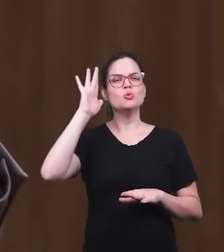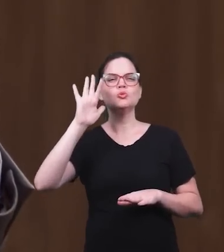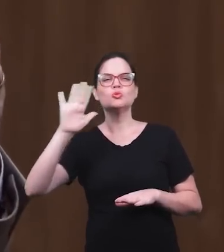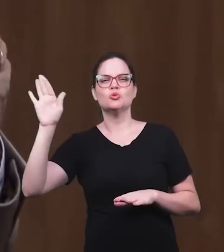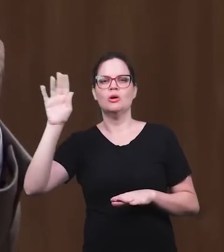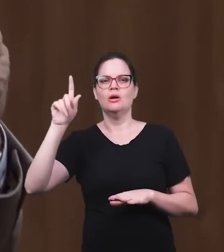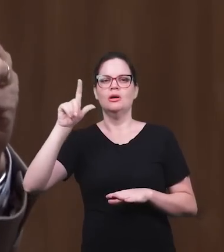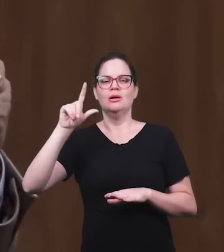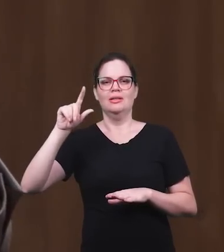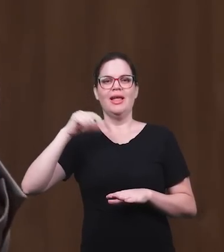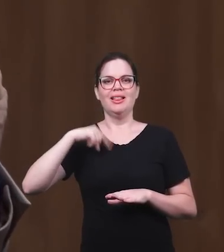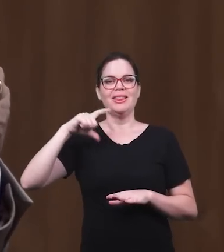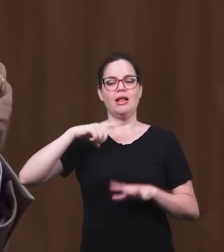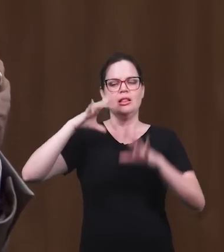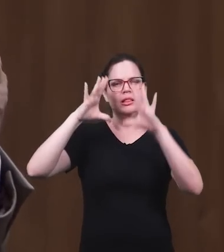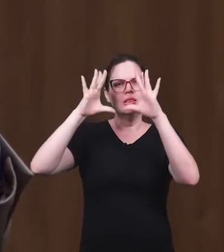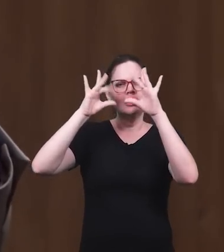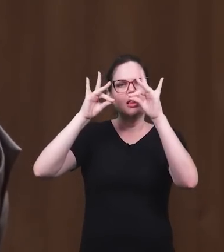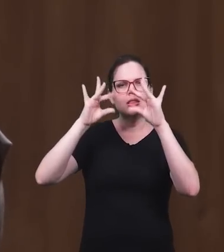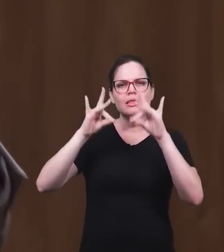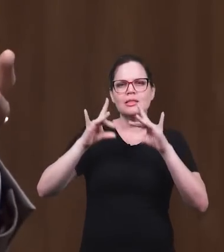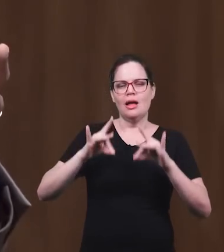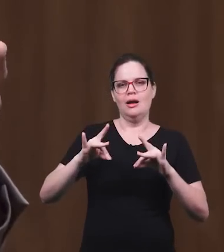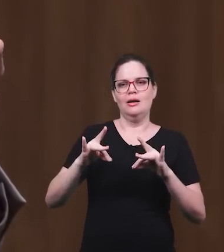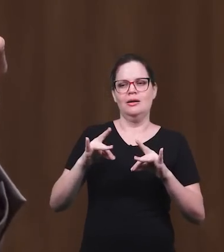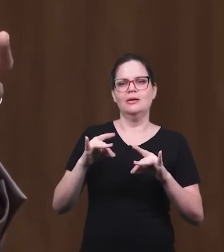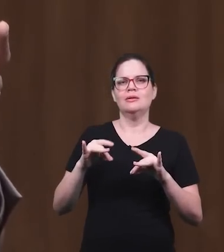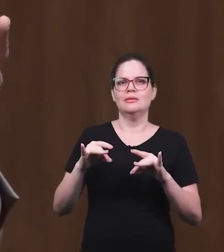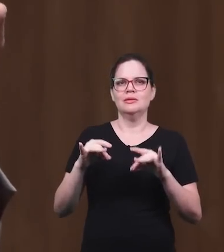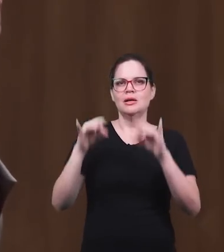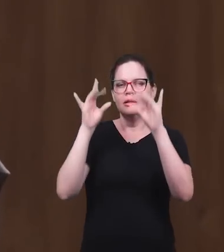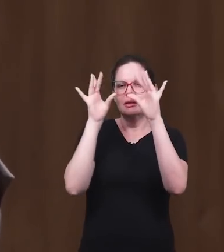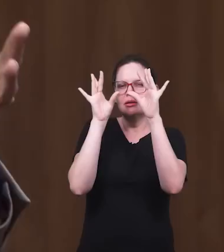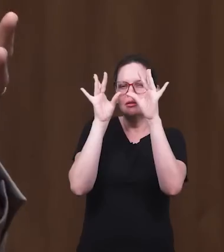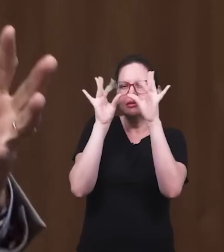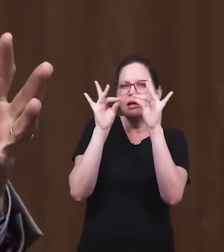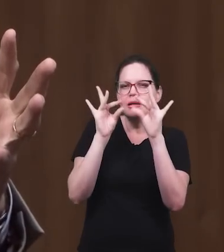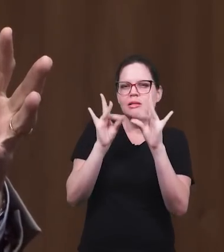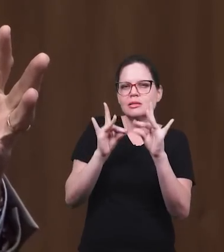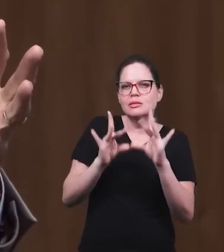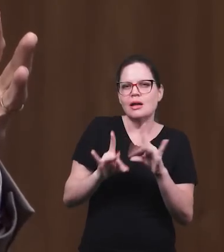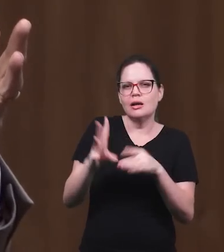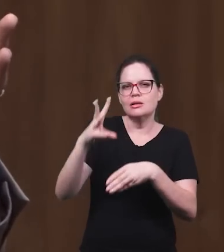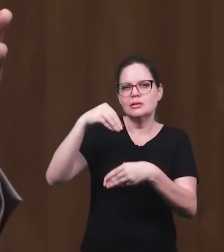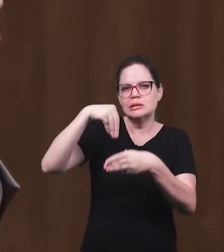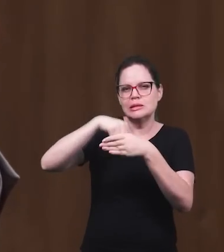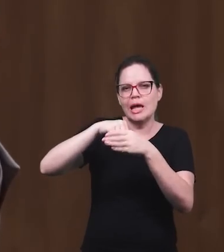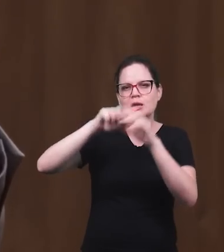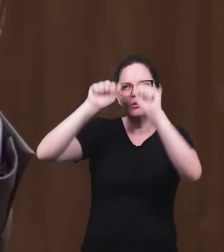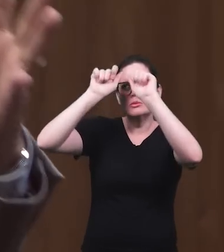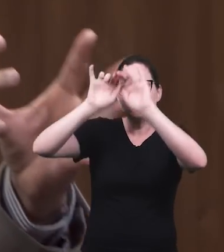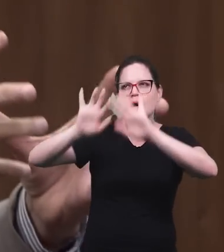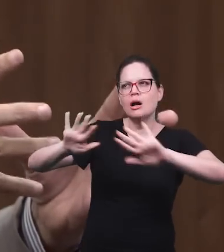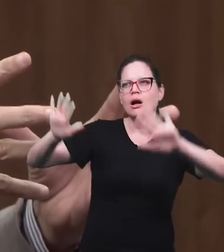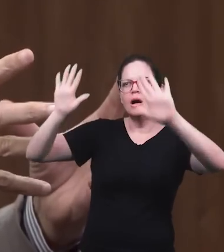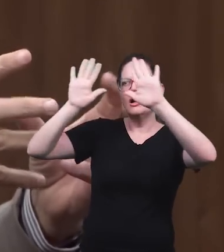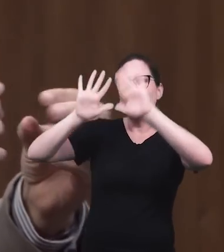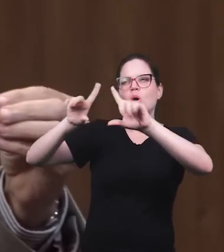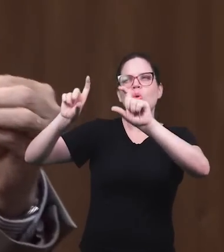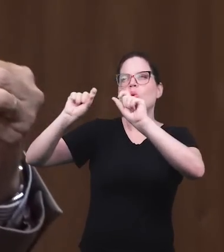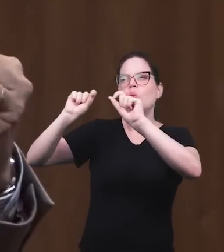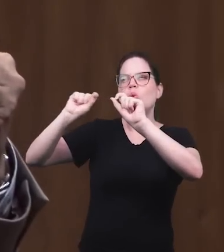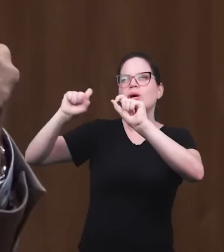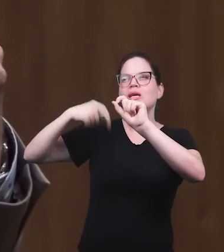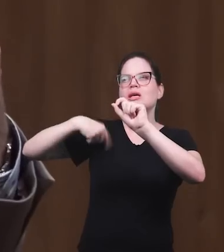mensagem do Senhor não está no detalhe do sonho, mas na essência dele. Qual é a essência daquele sonho? Qual é a grande mensagem daquele sonho? Qual é